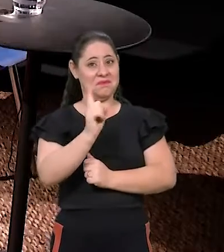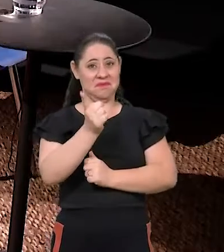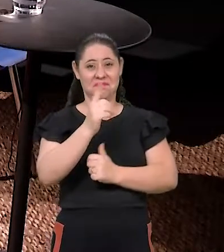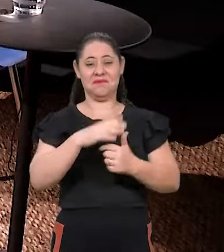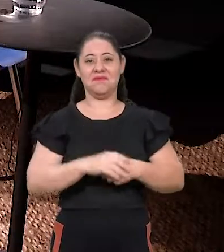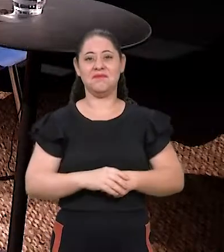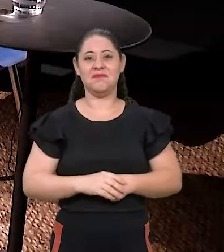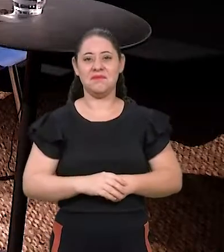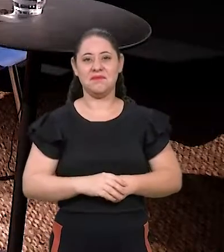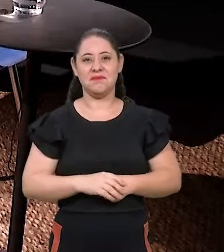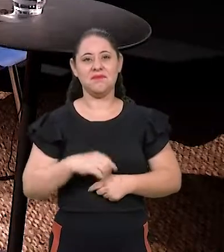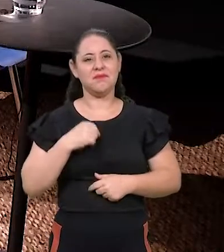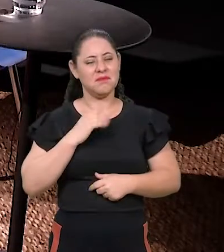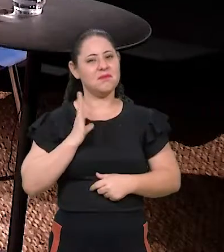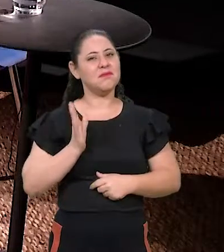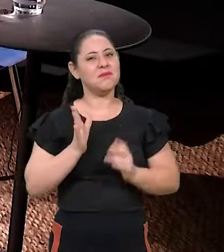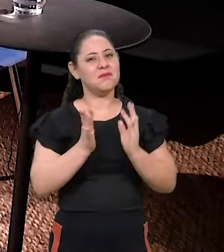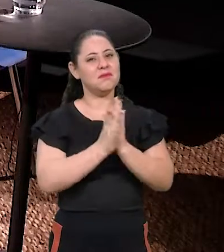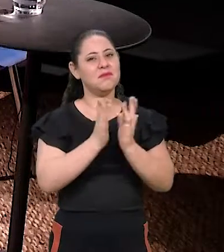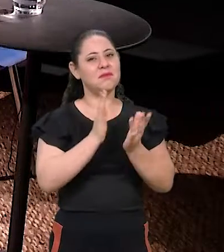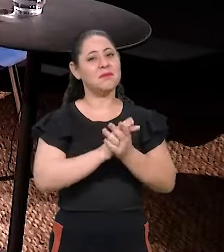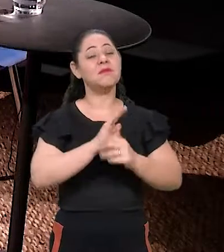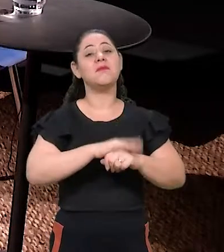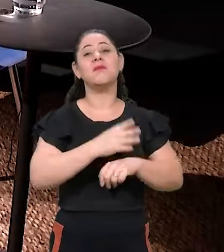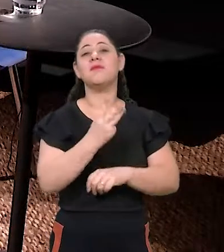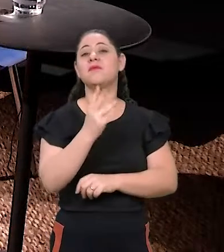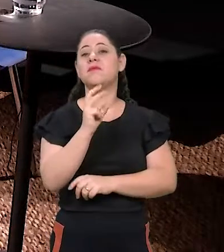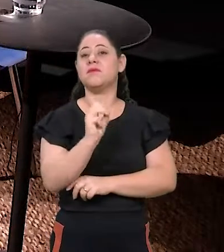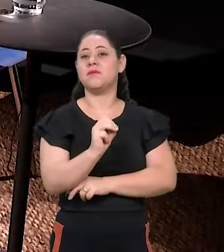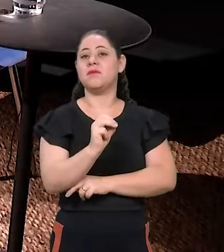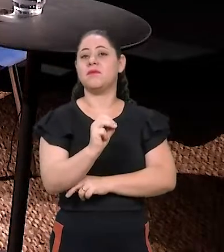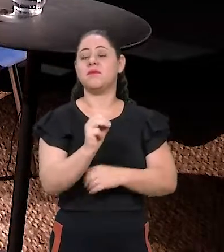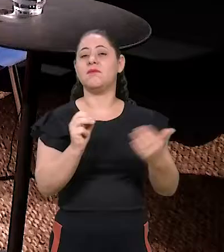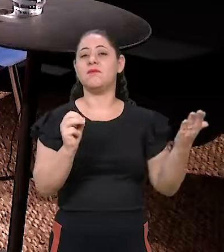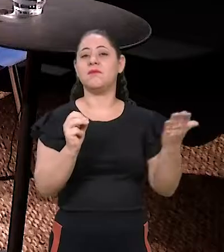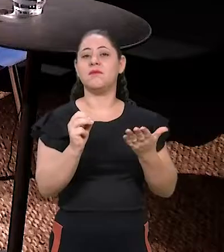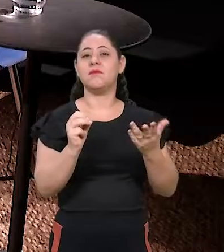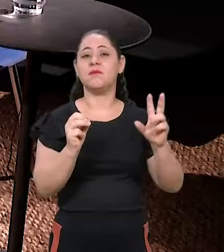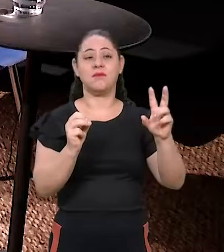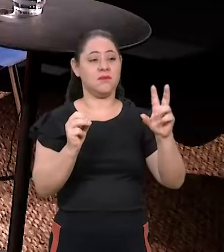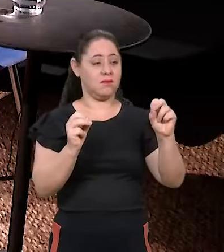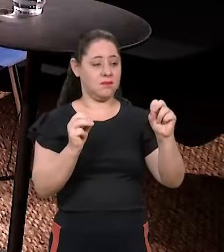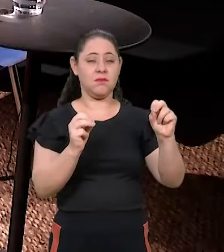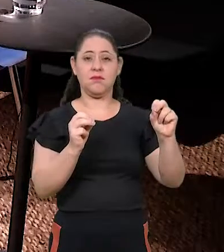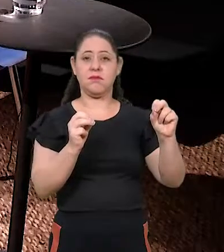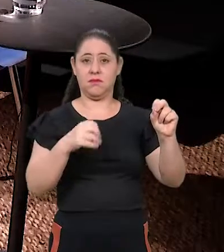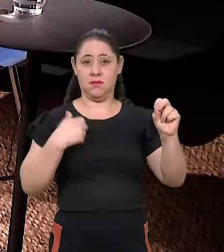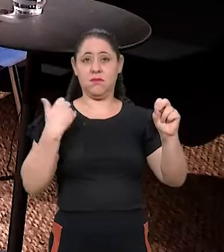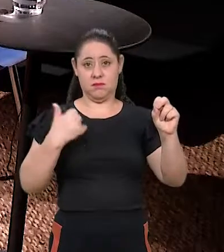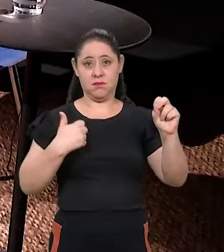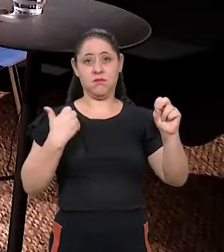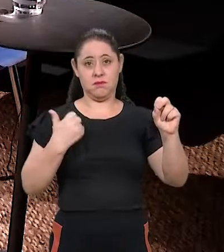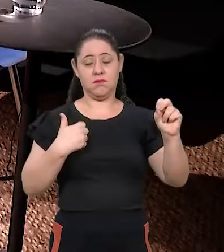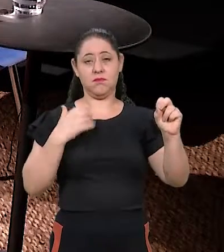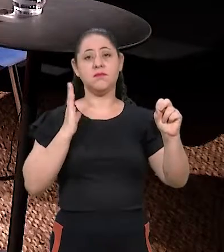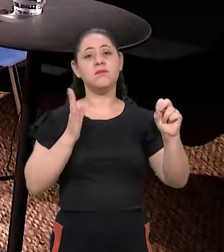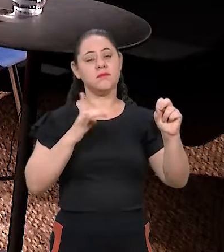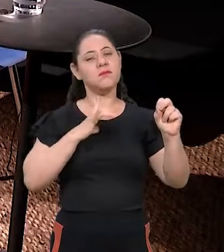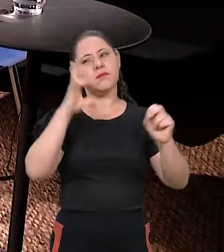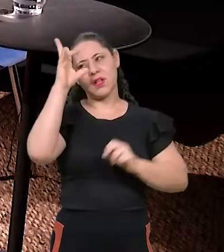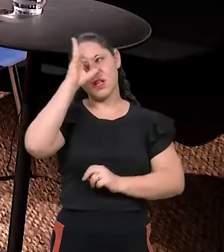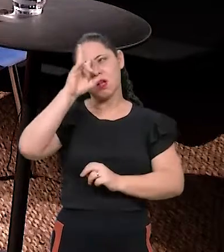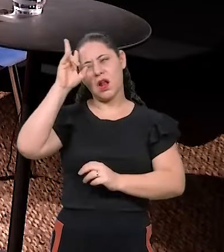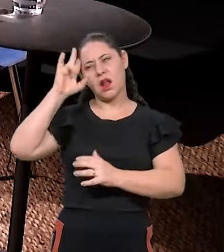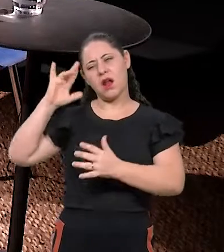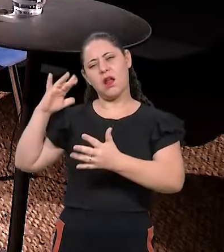Não tenho. Eu casei já com mais de 30, né? Eu tenho 50 hoje, né? Então tenho